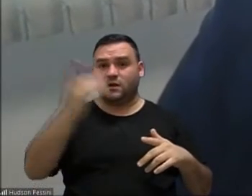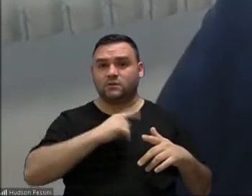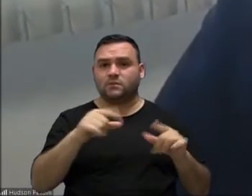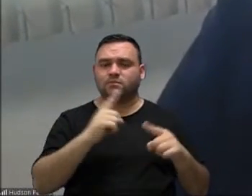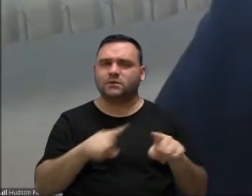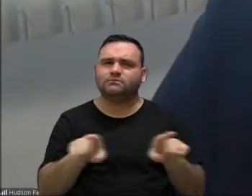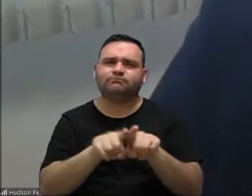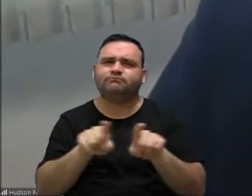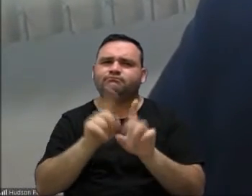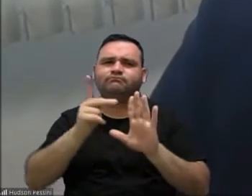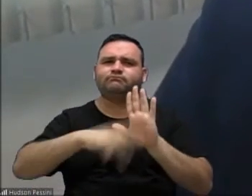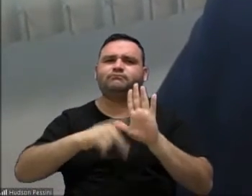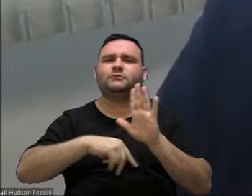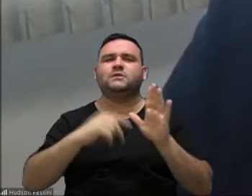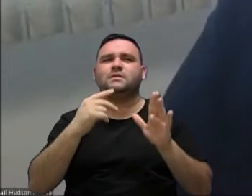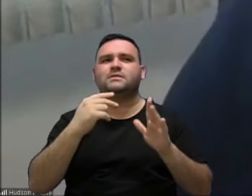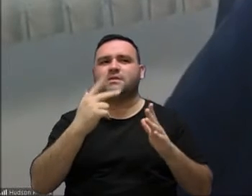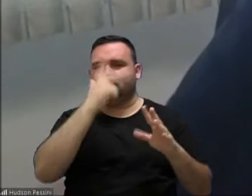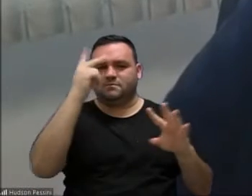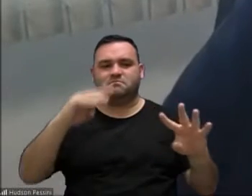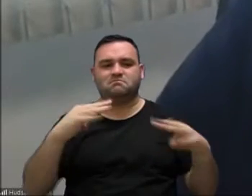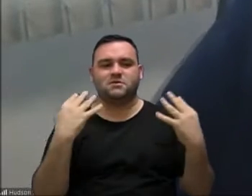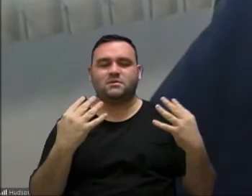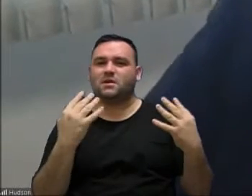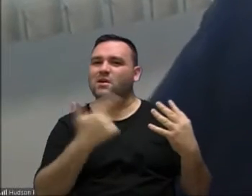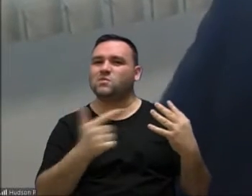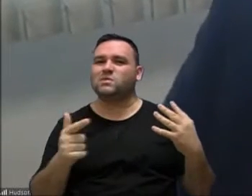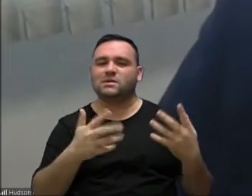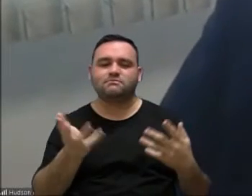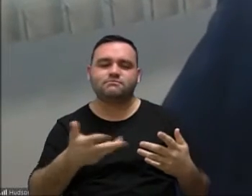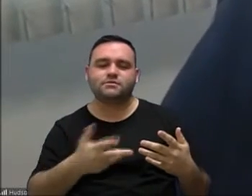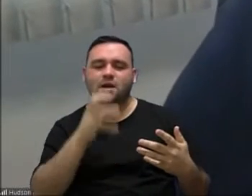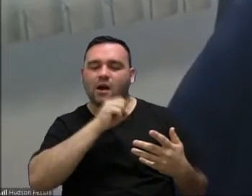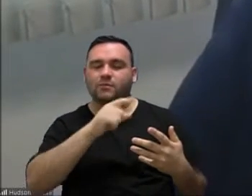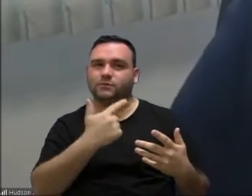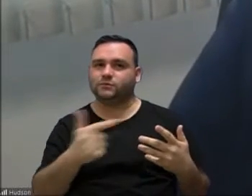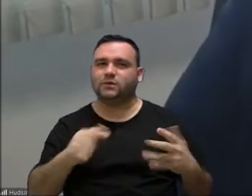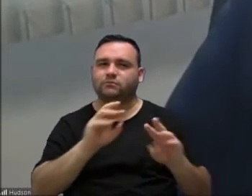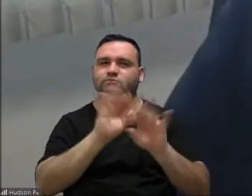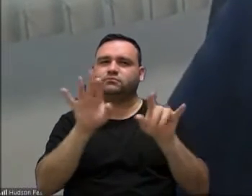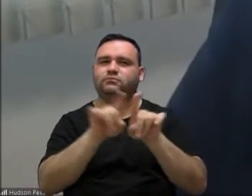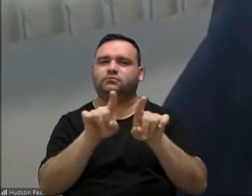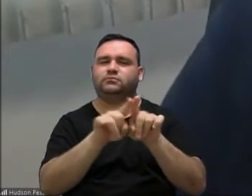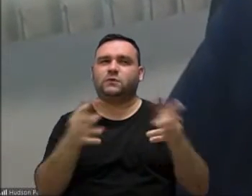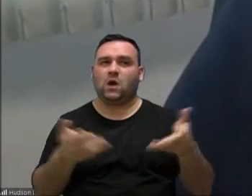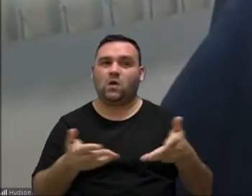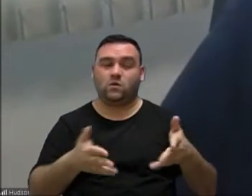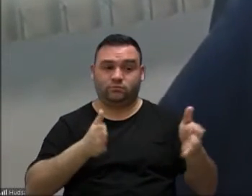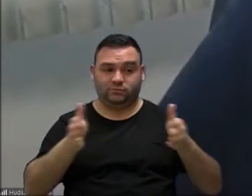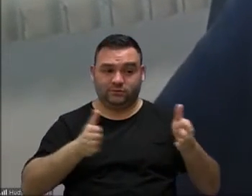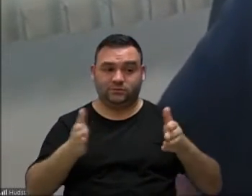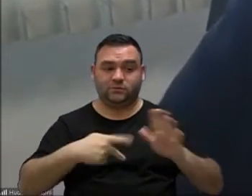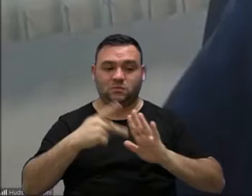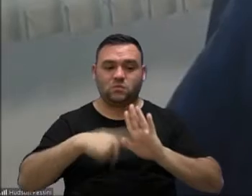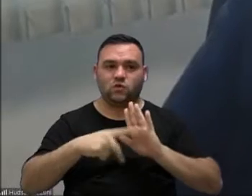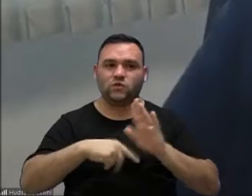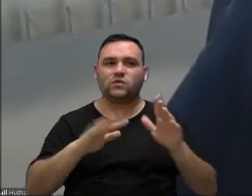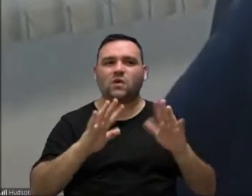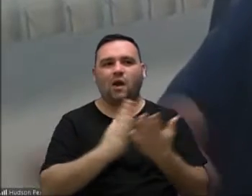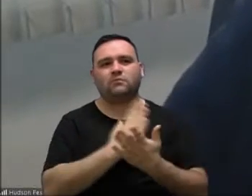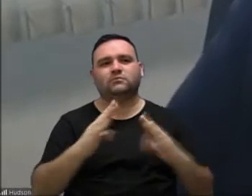mas como não é um projeto populista não se dá tanta agilidade assim obviamente que nesse momento projetos